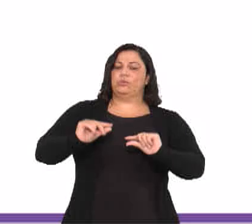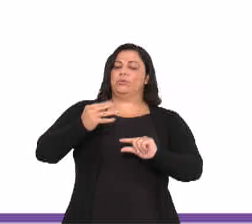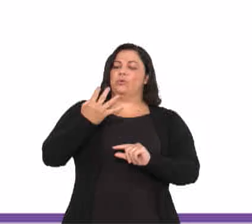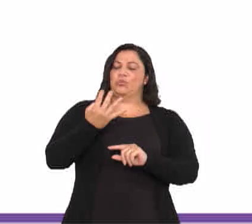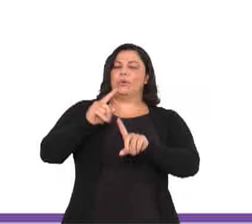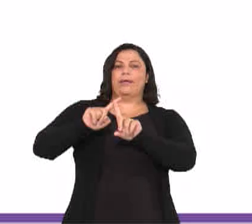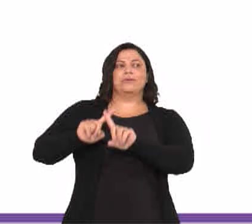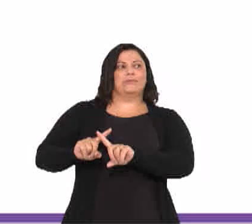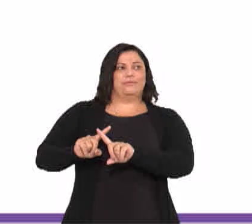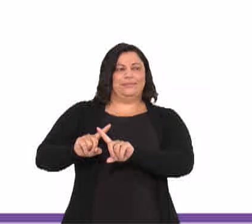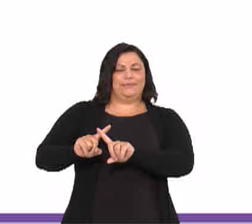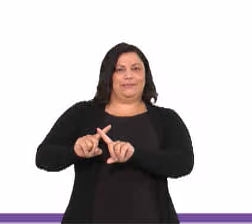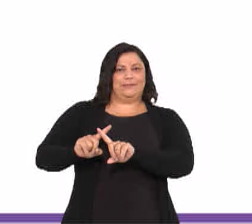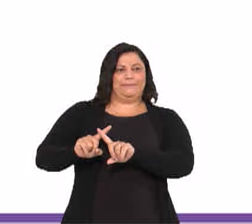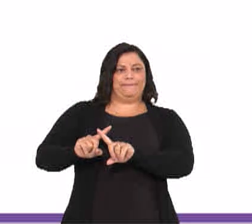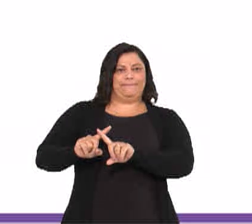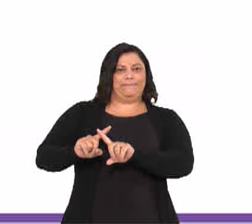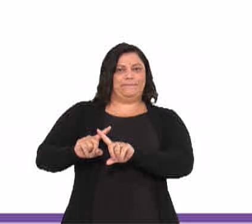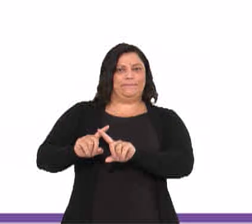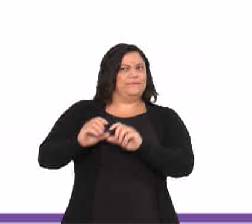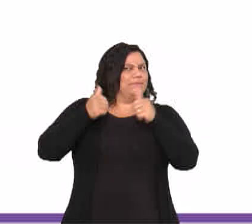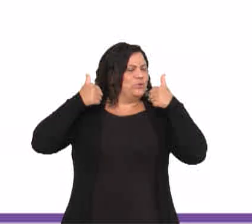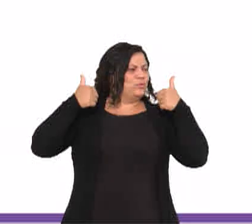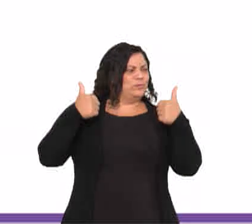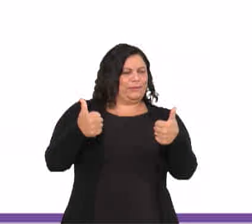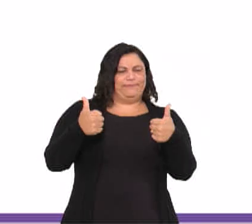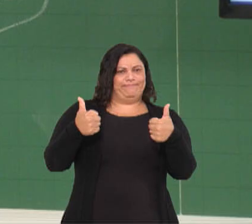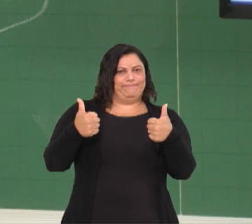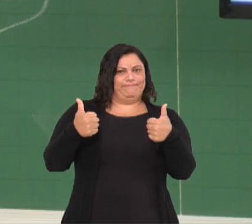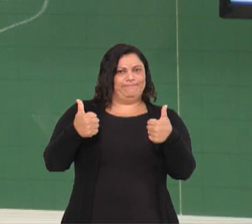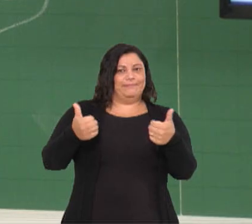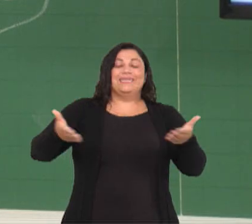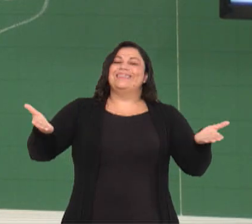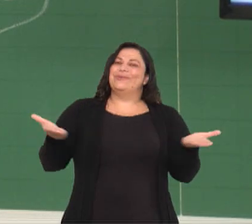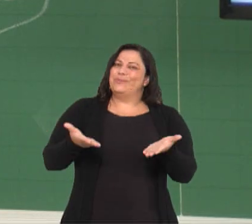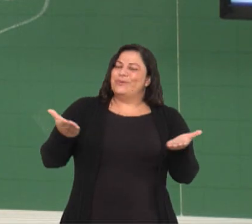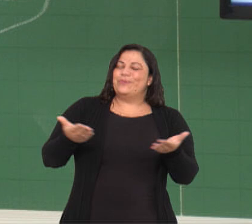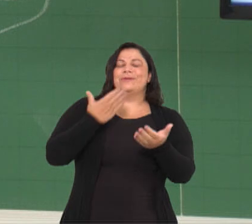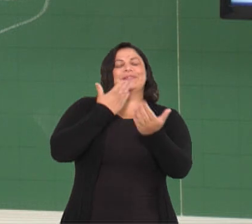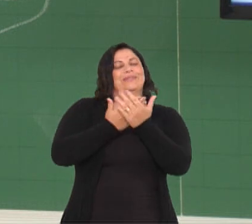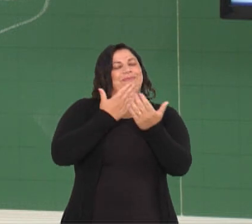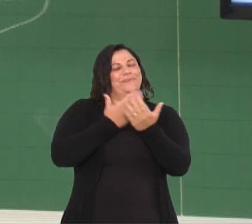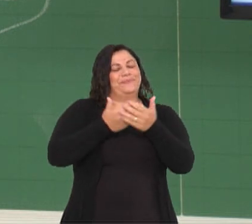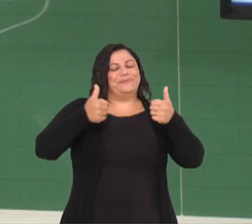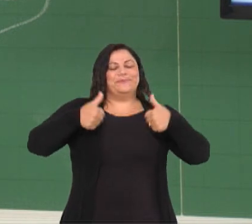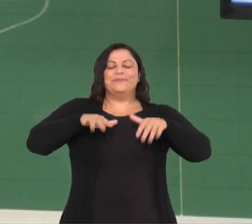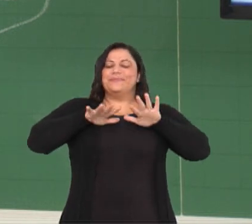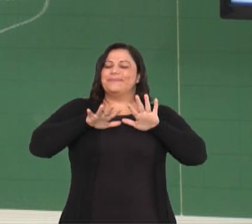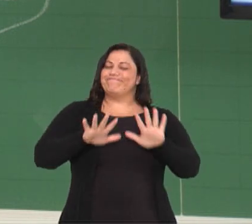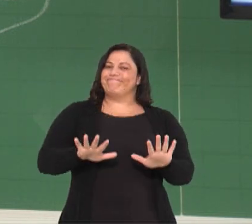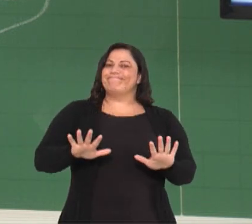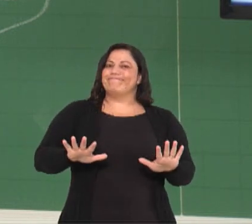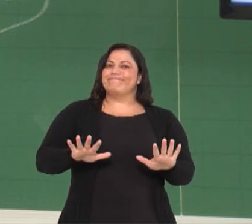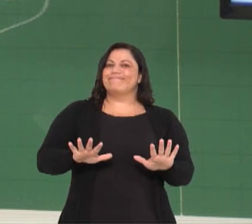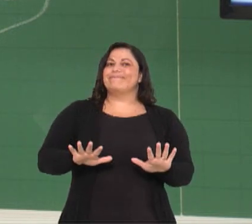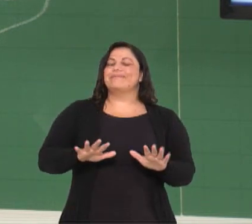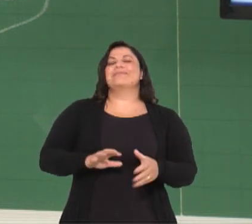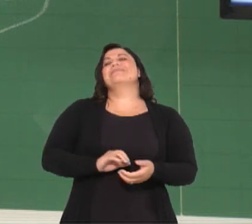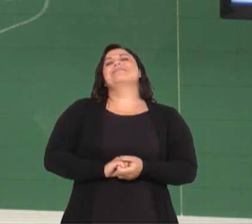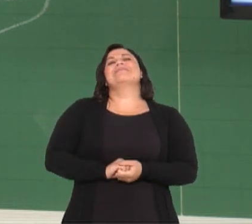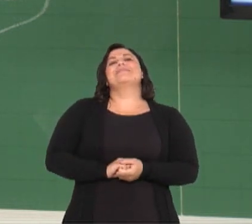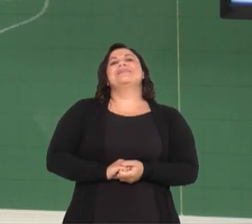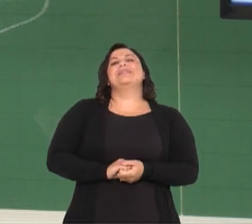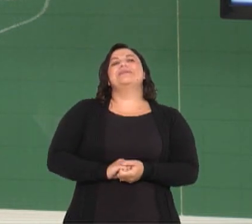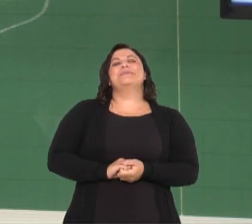vezes. Tudo bem? Então, por hoje, a nossa aula fica por aqui, gente. Nós